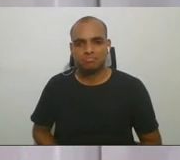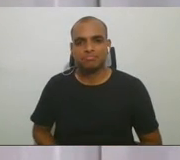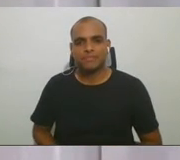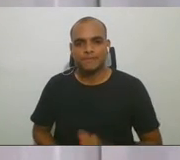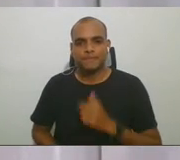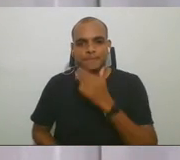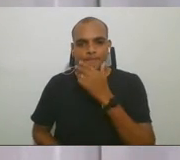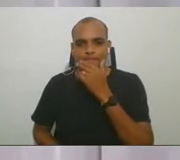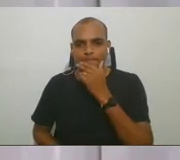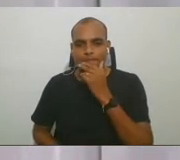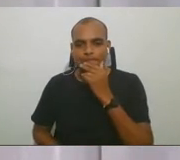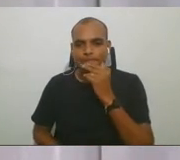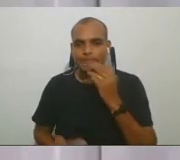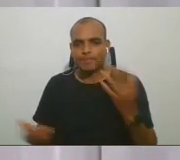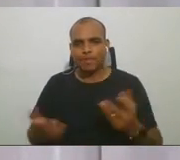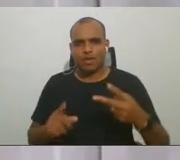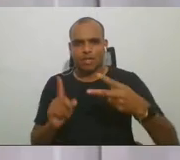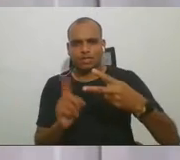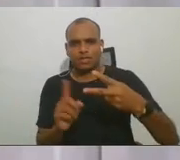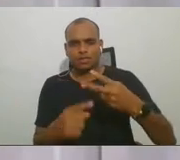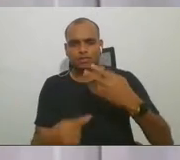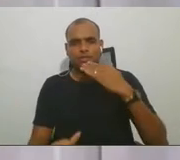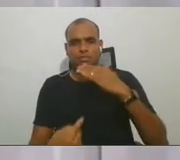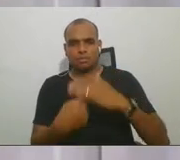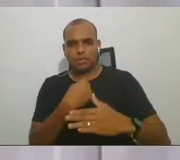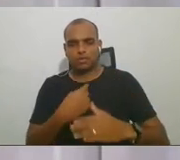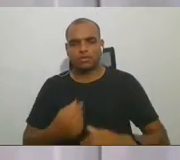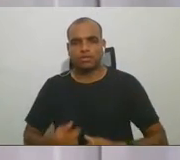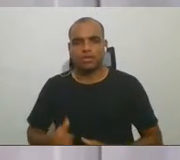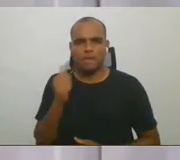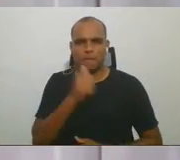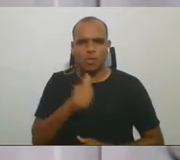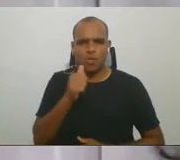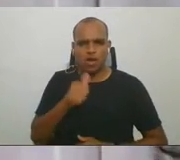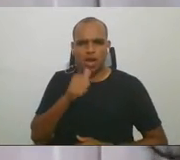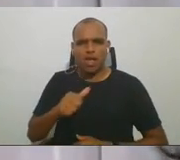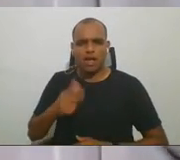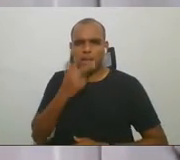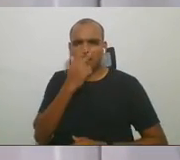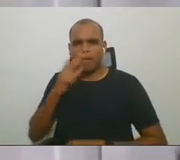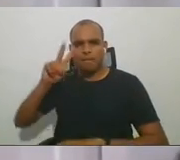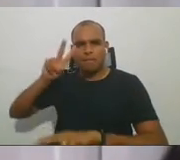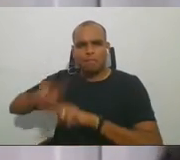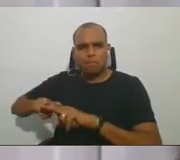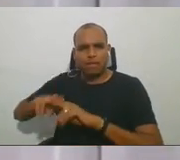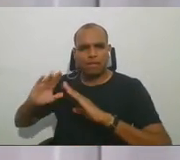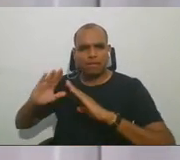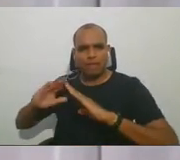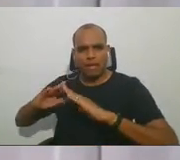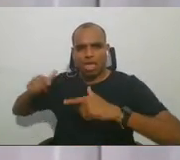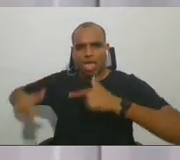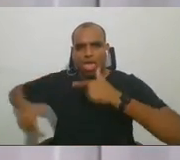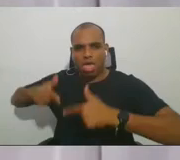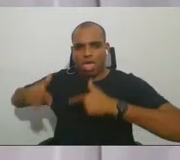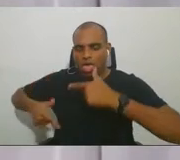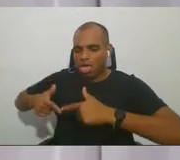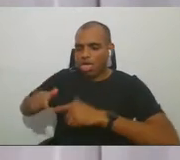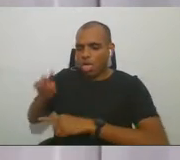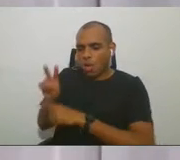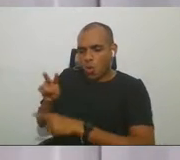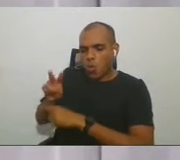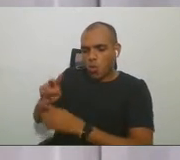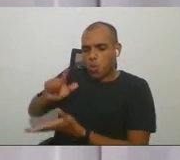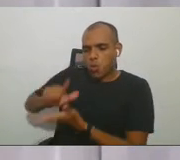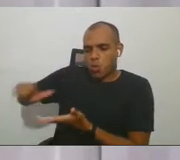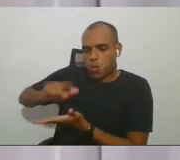O encapsulamento doméstico das mulheres é, obviamente, obra dos valores